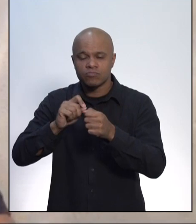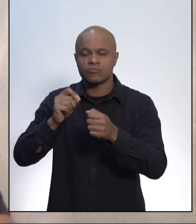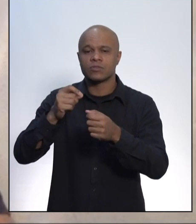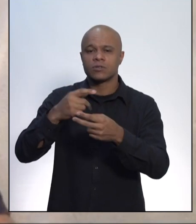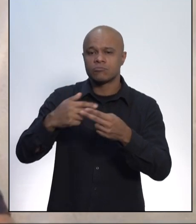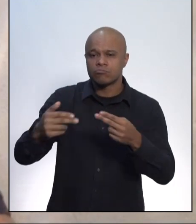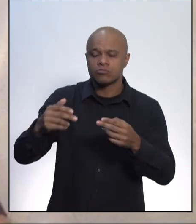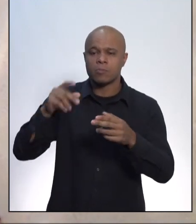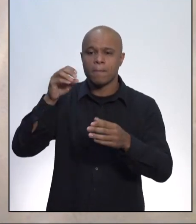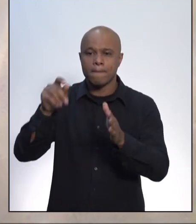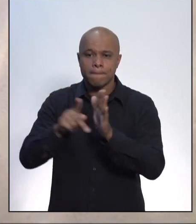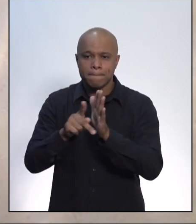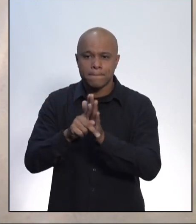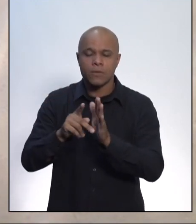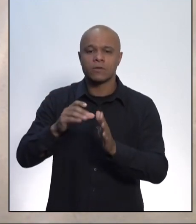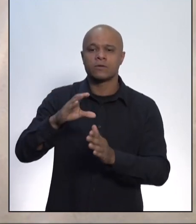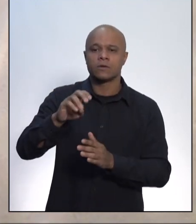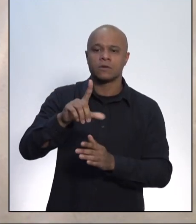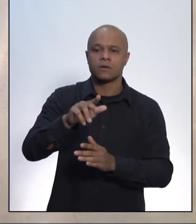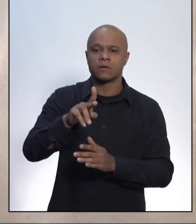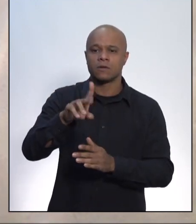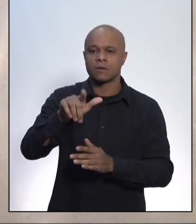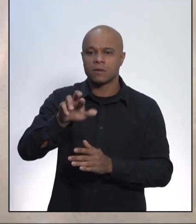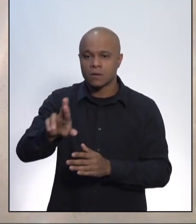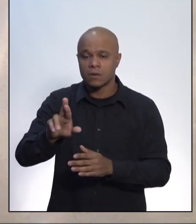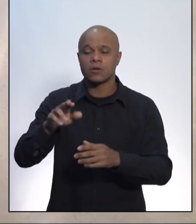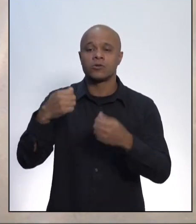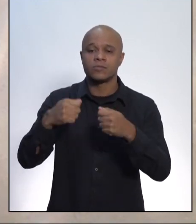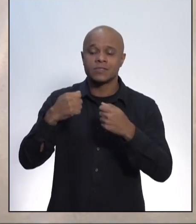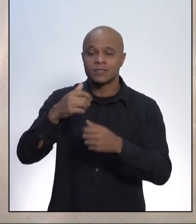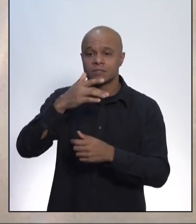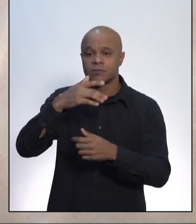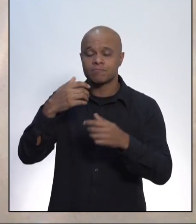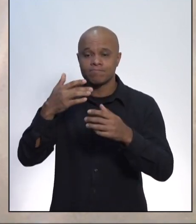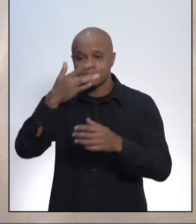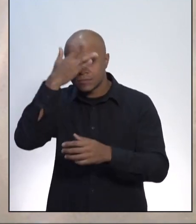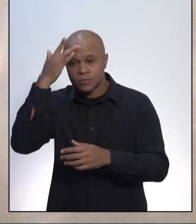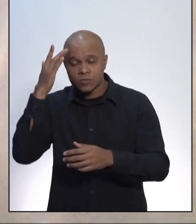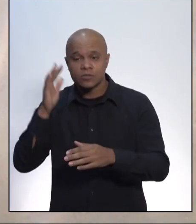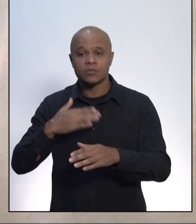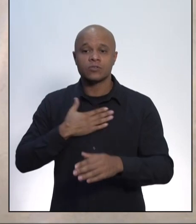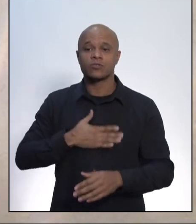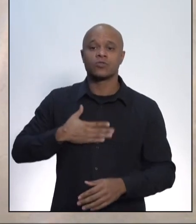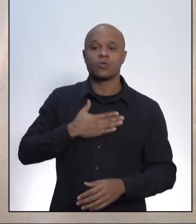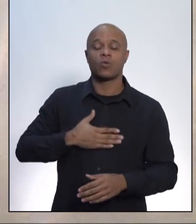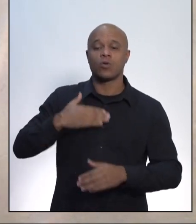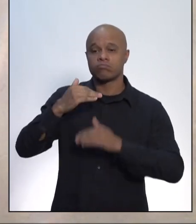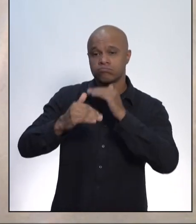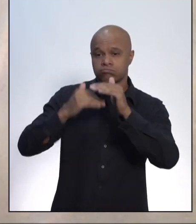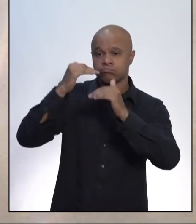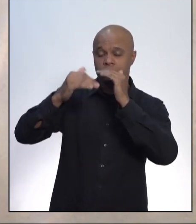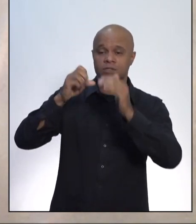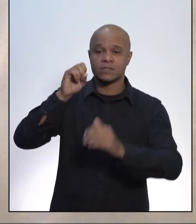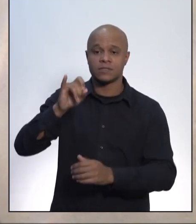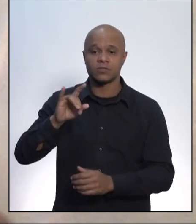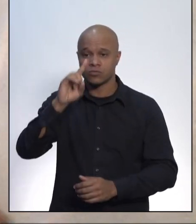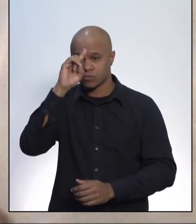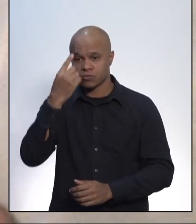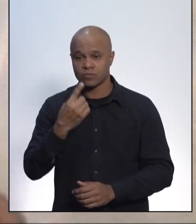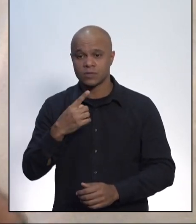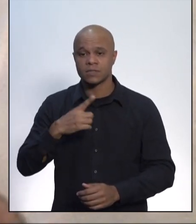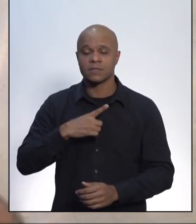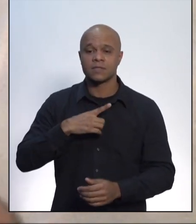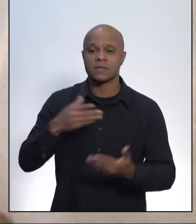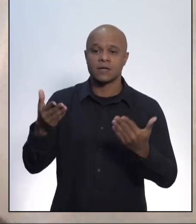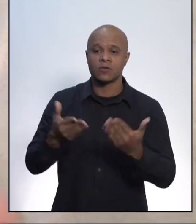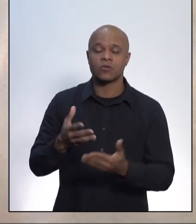o celular, né? A gente precisa de pessoas que gostem de desenvolvimento. Se você que está na dúvida, eu